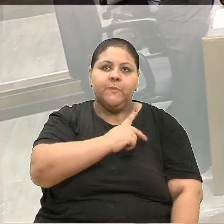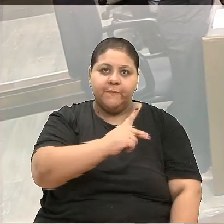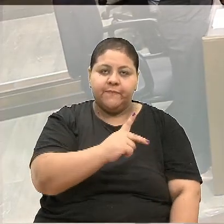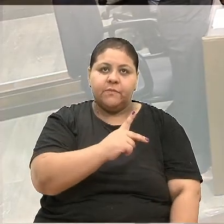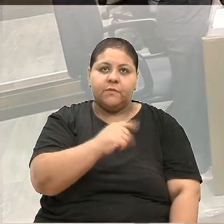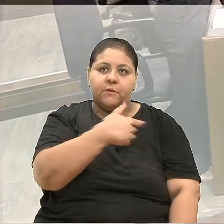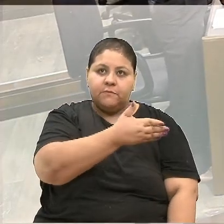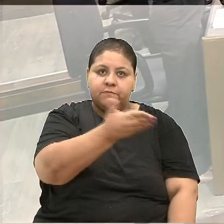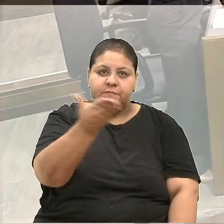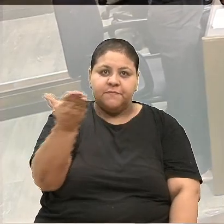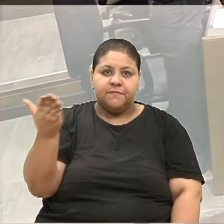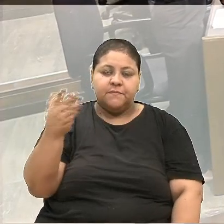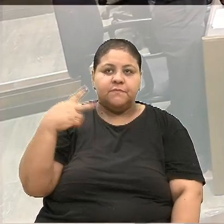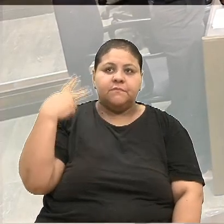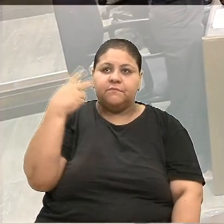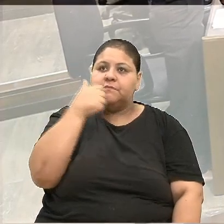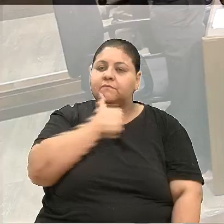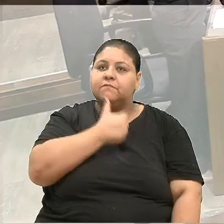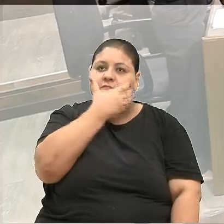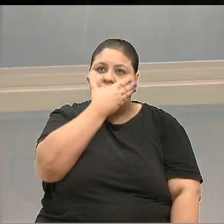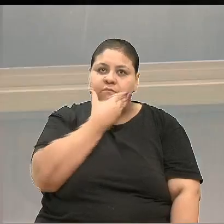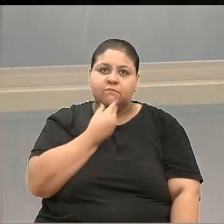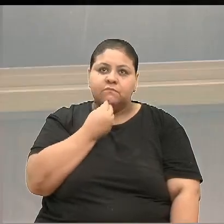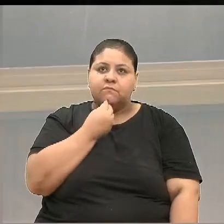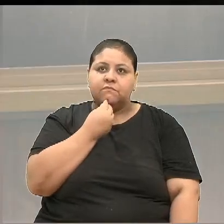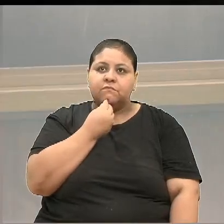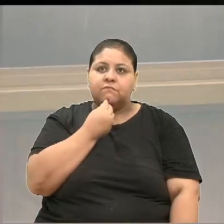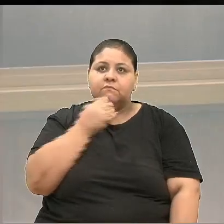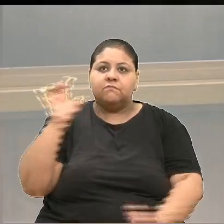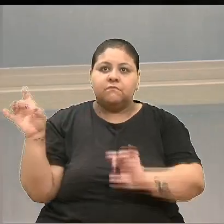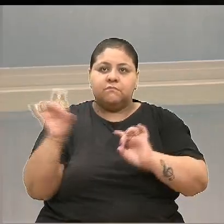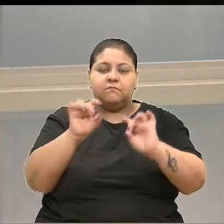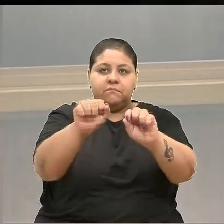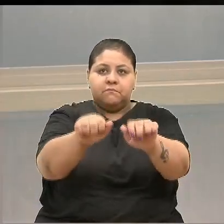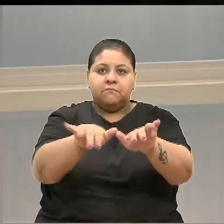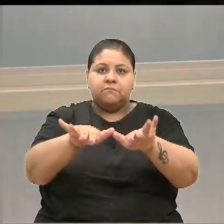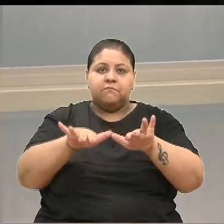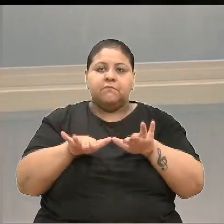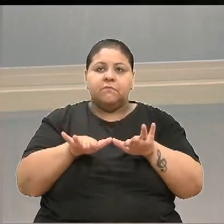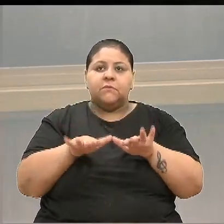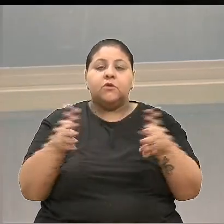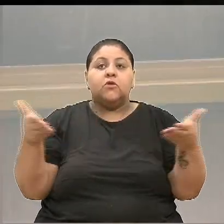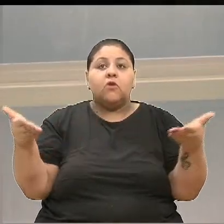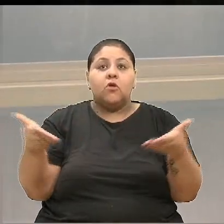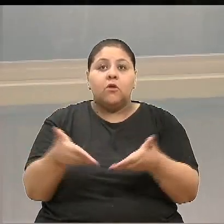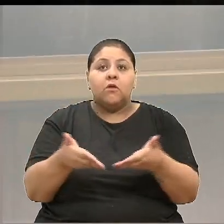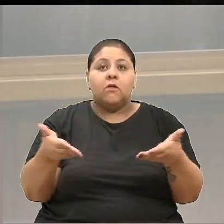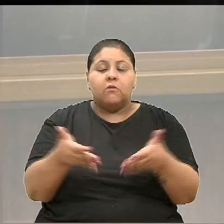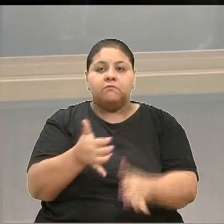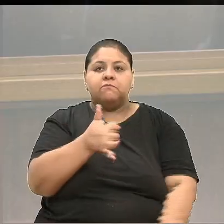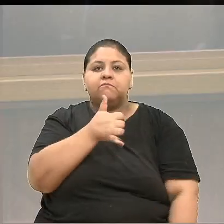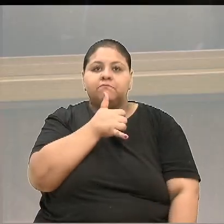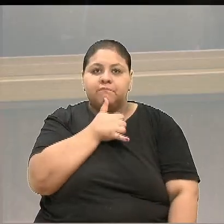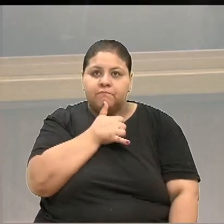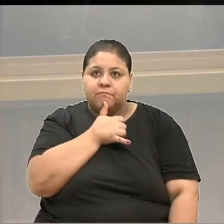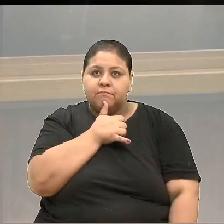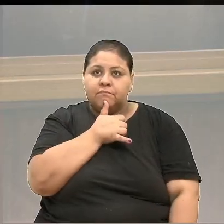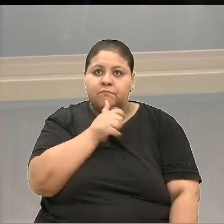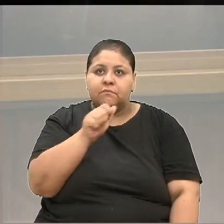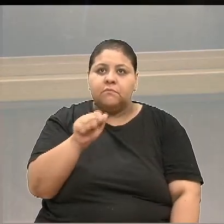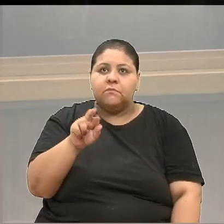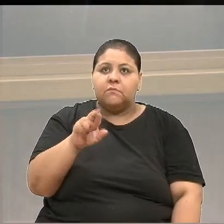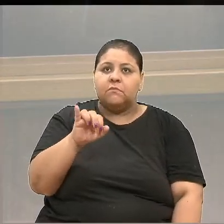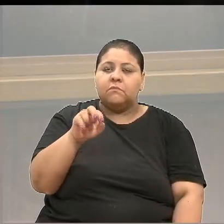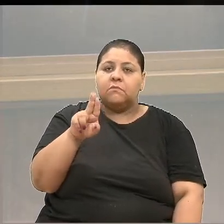presidente, a todos os vereadores e vereadoras, a quem nos acompanha do plenário. Felizmente, eu venho fazer um voto de pesar a Arilde de